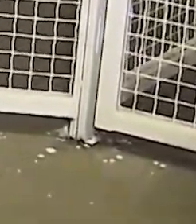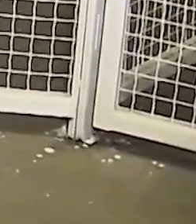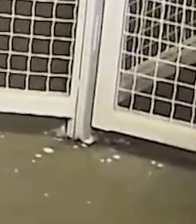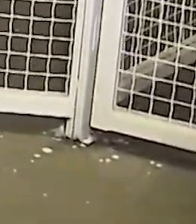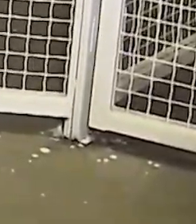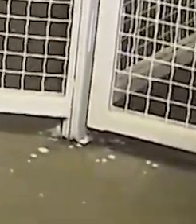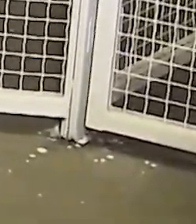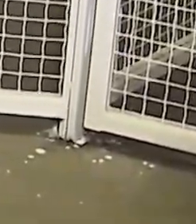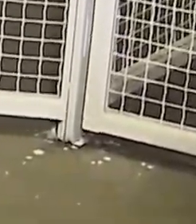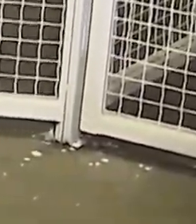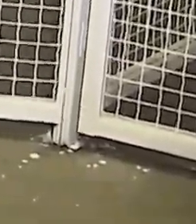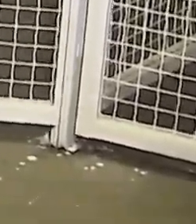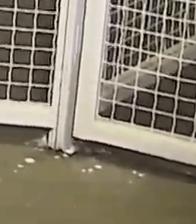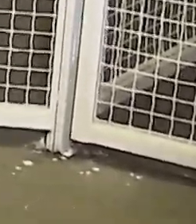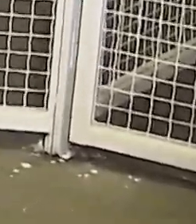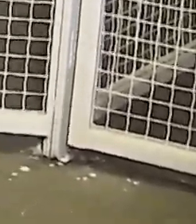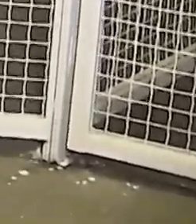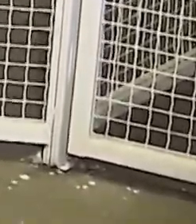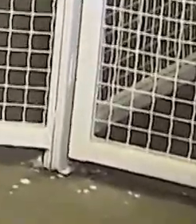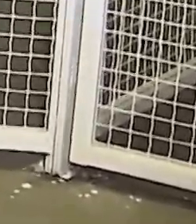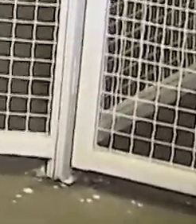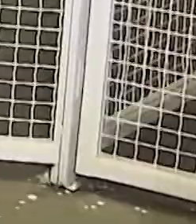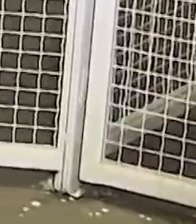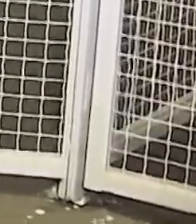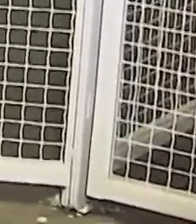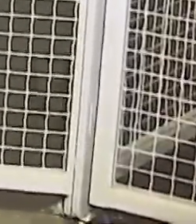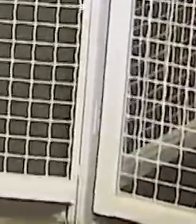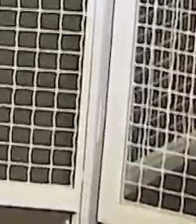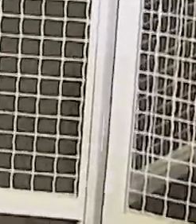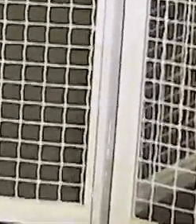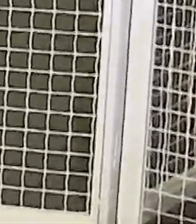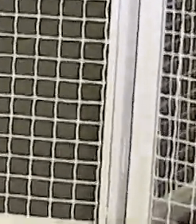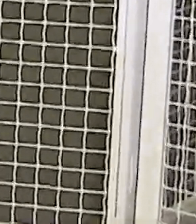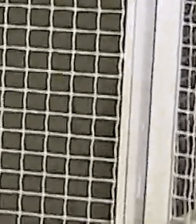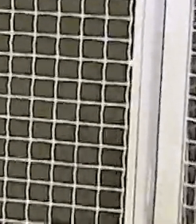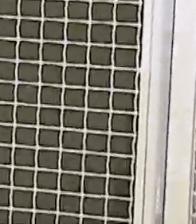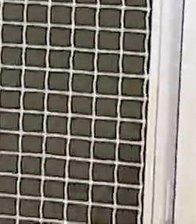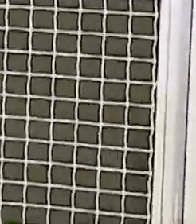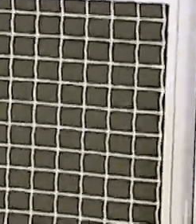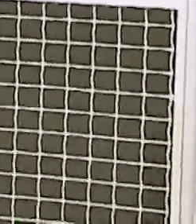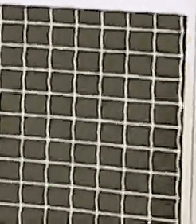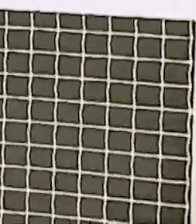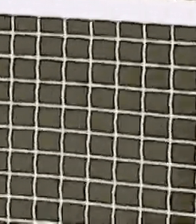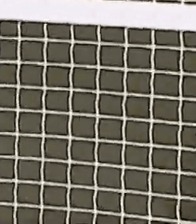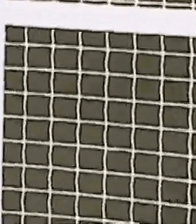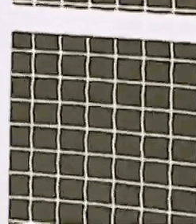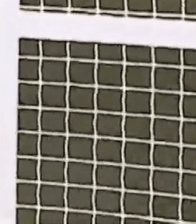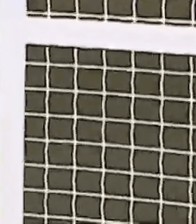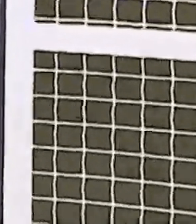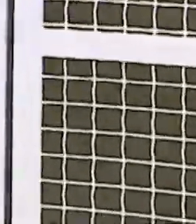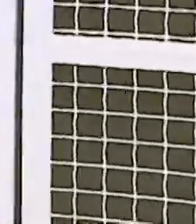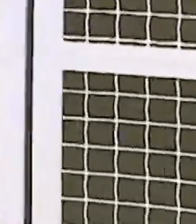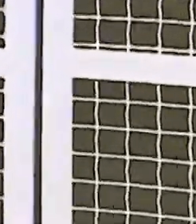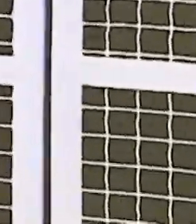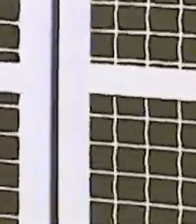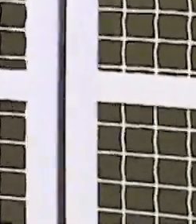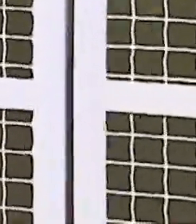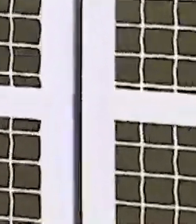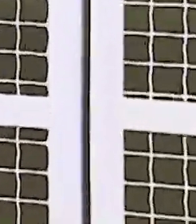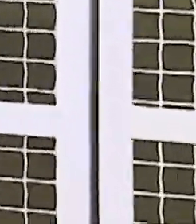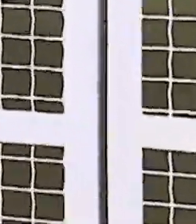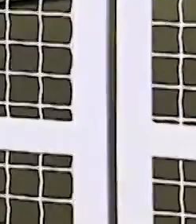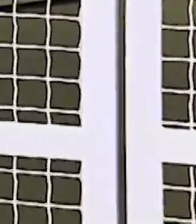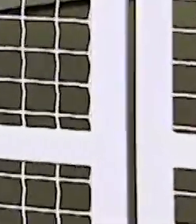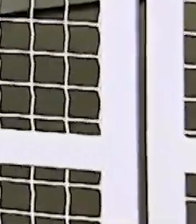informações que estão na papelada lá dentro estão seguras. Mas quando as informações estão no ambiente virtual,